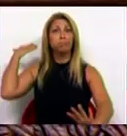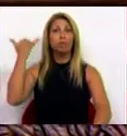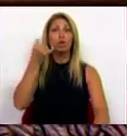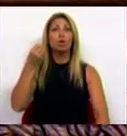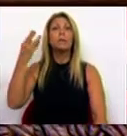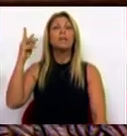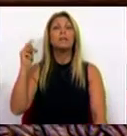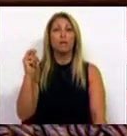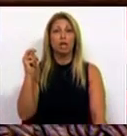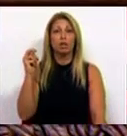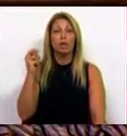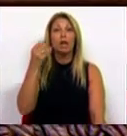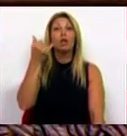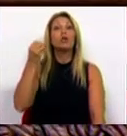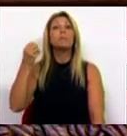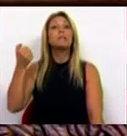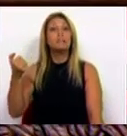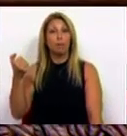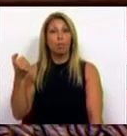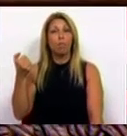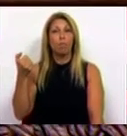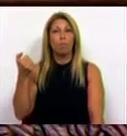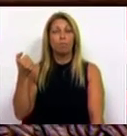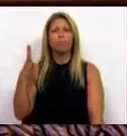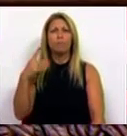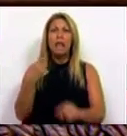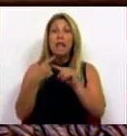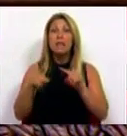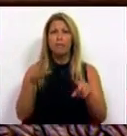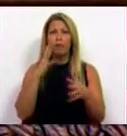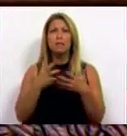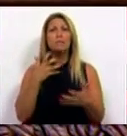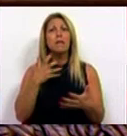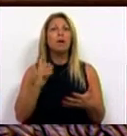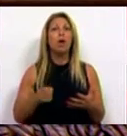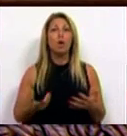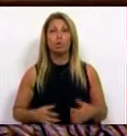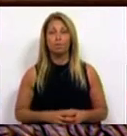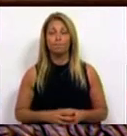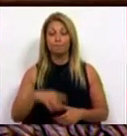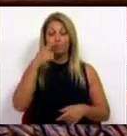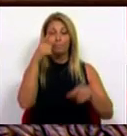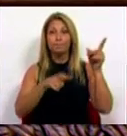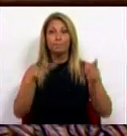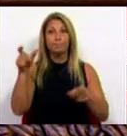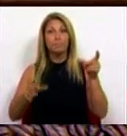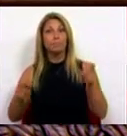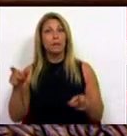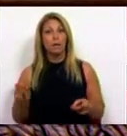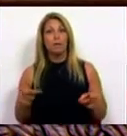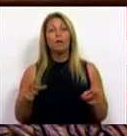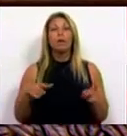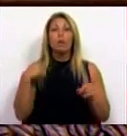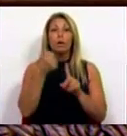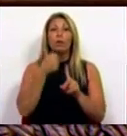e 2005. E a diferença substancial é de que o pessoal que está no combate